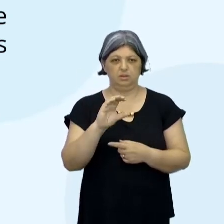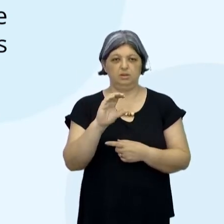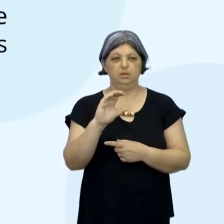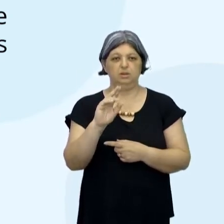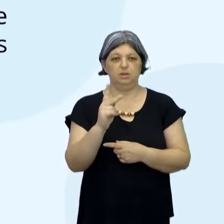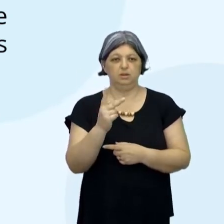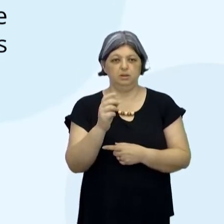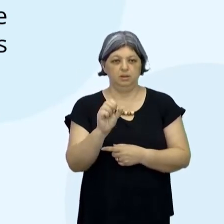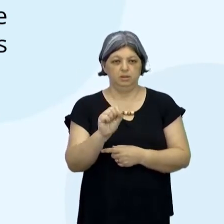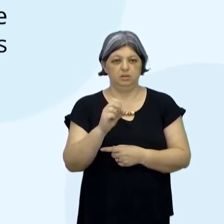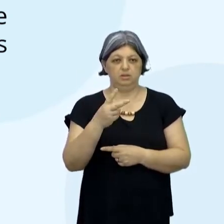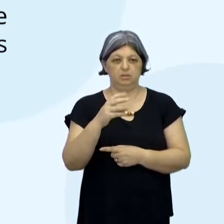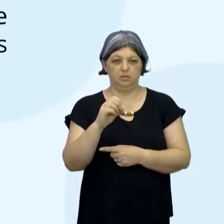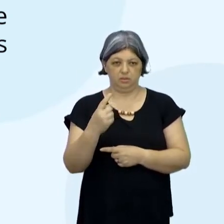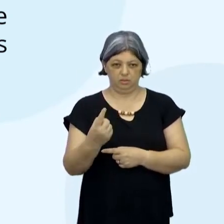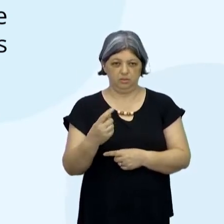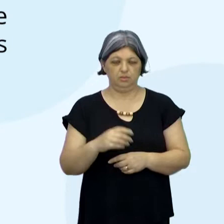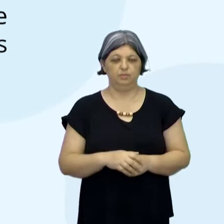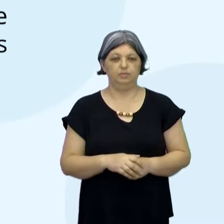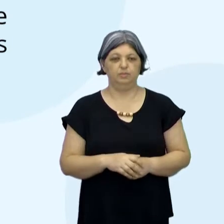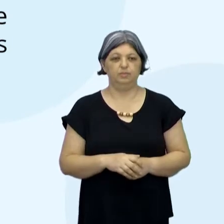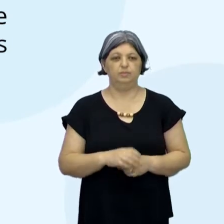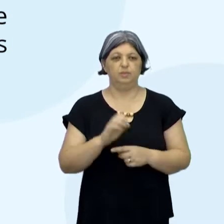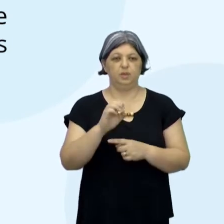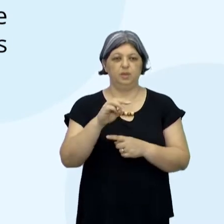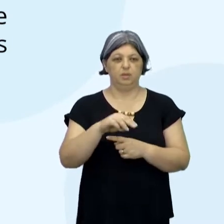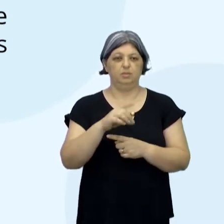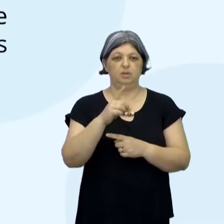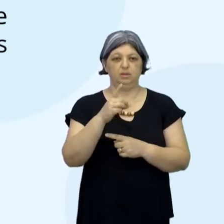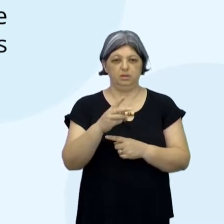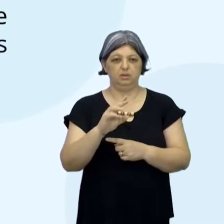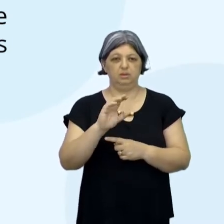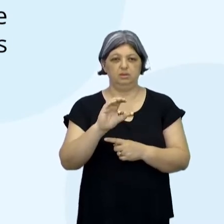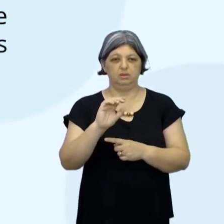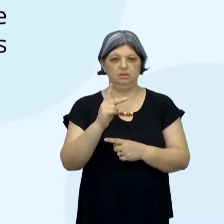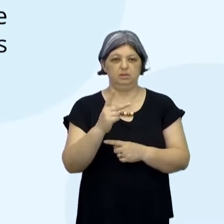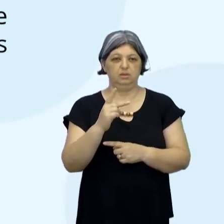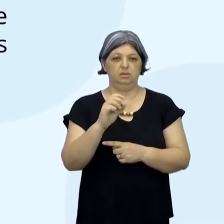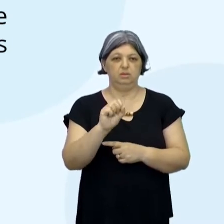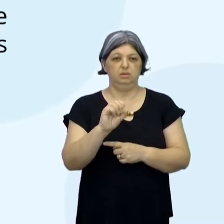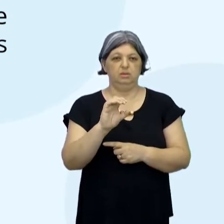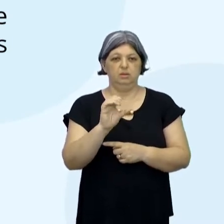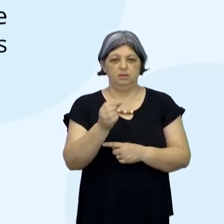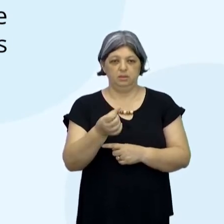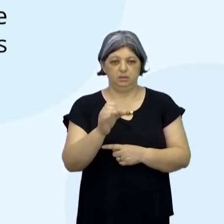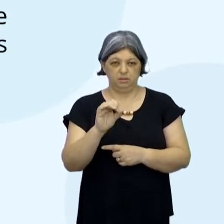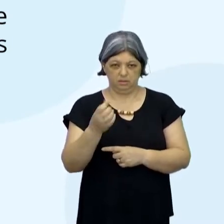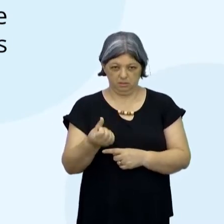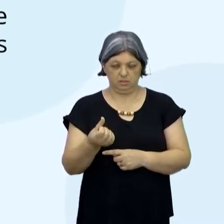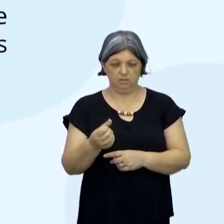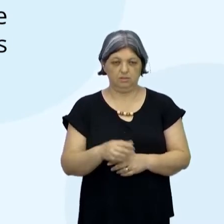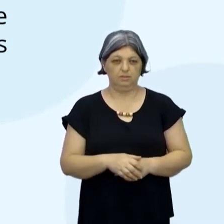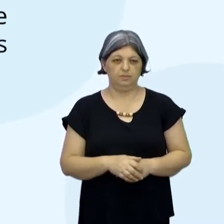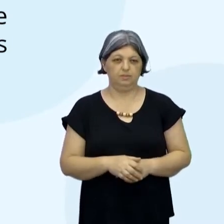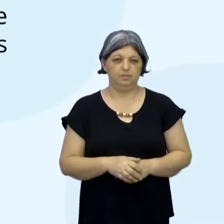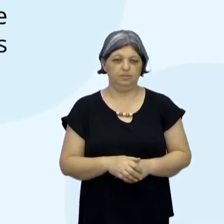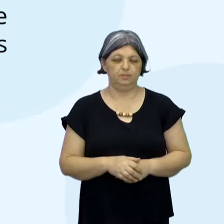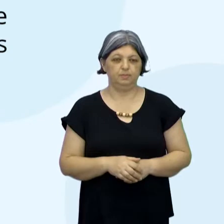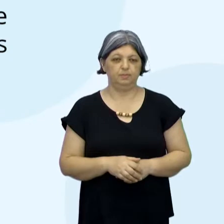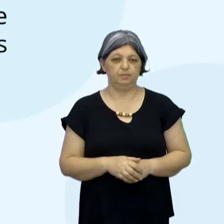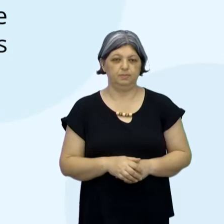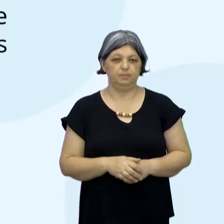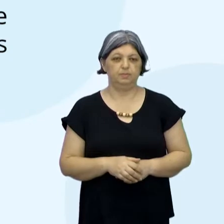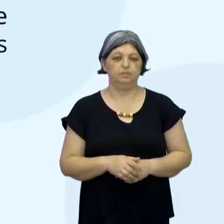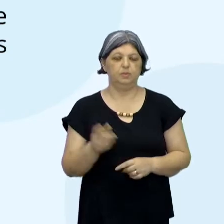CHS 201 e a EM13 CHS 606. E já com relação